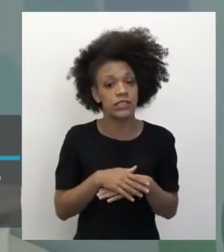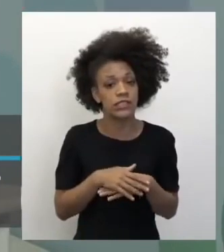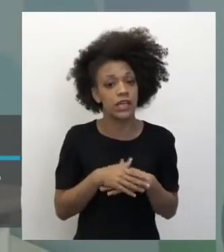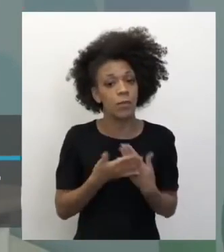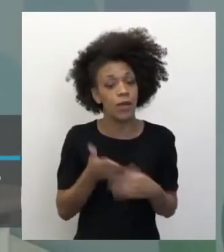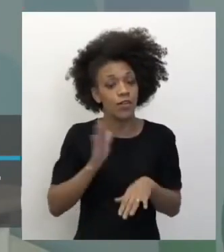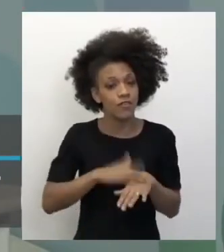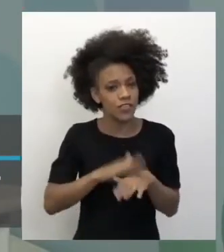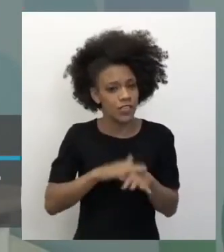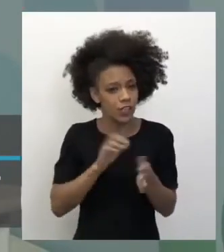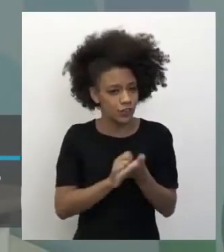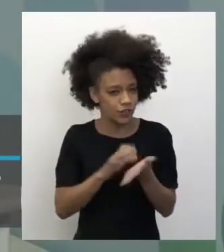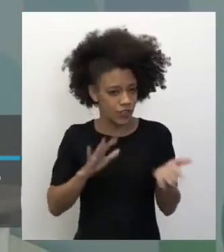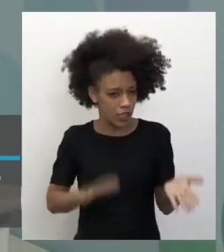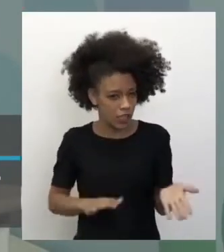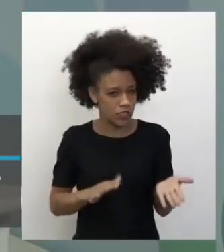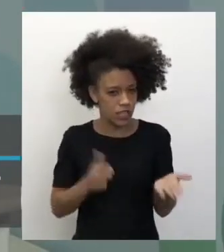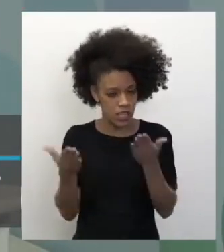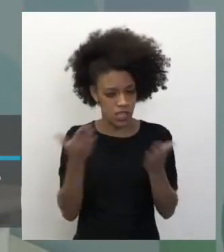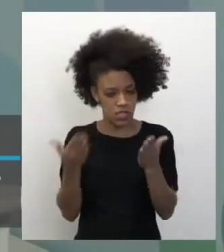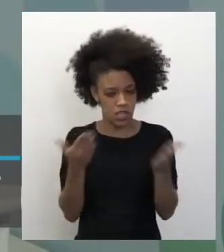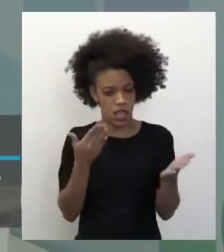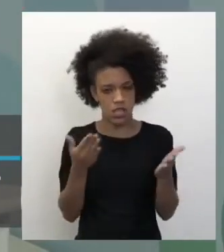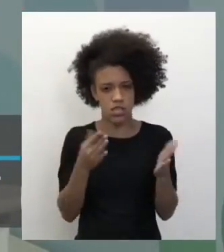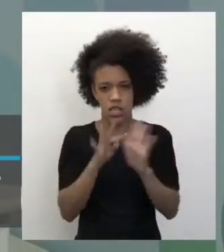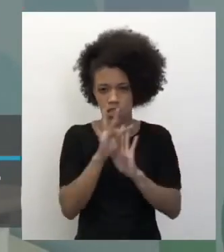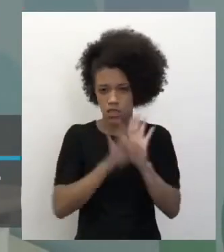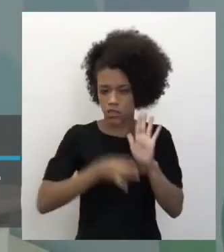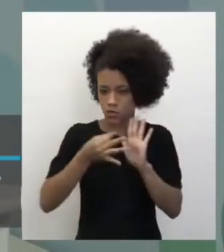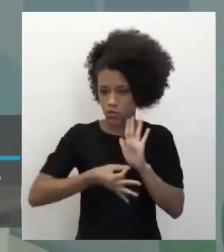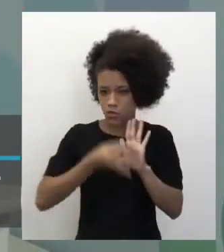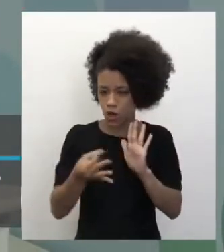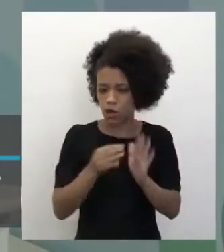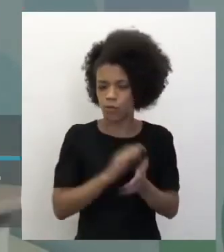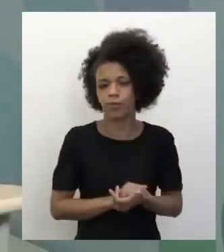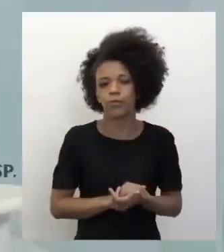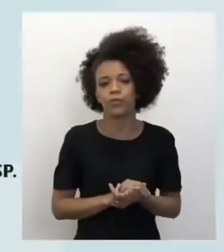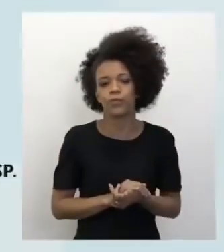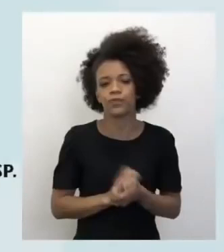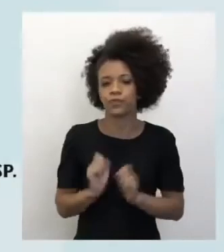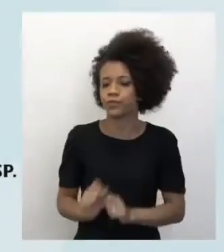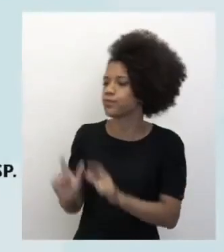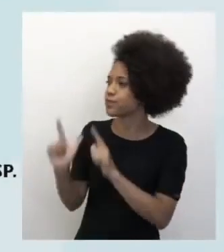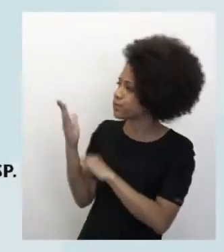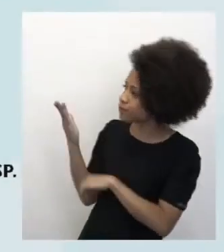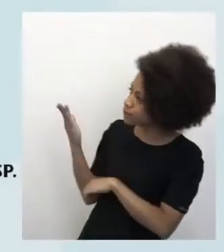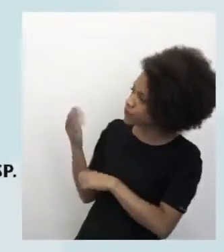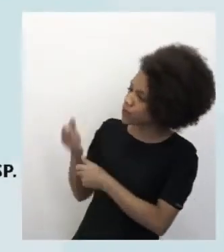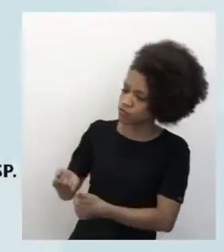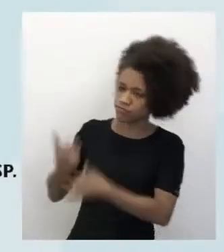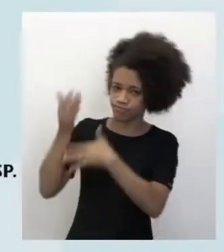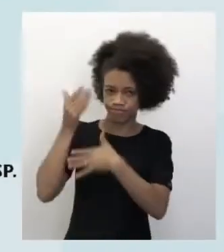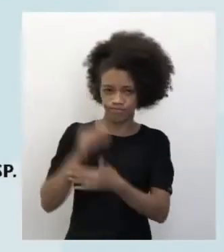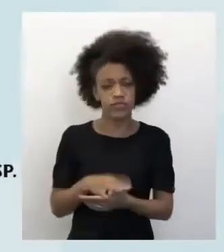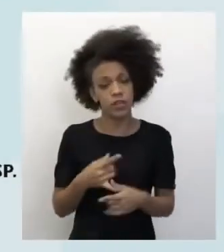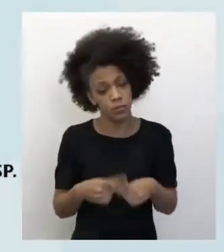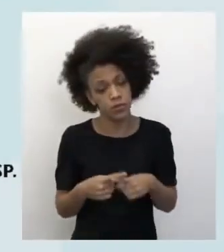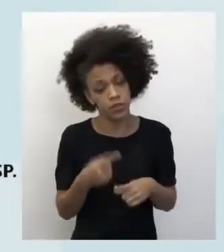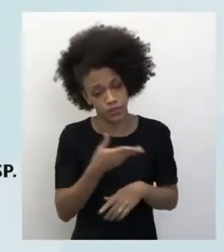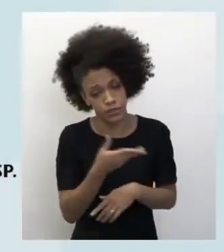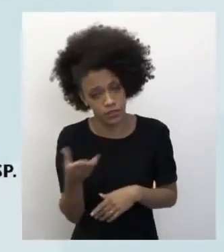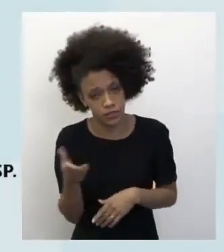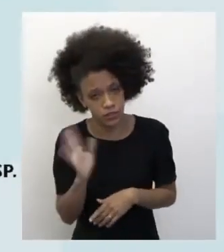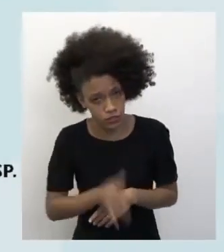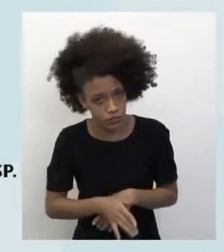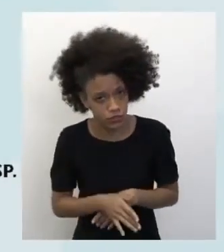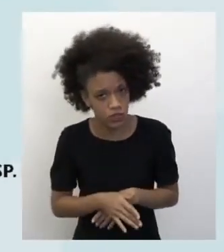fazer exercícios e análise textual para revisar alguns conceitos. Na tela, gente, aí eu volto a abrir o chat, porque vocês estavam, né, naquele